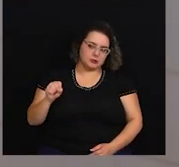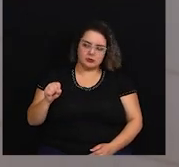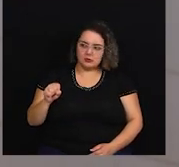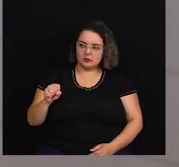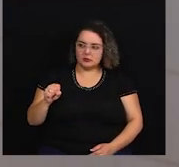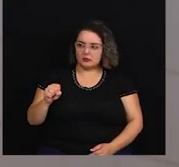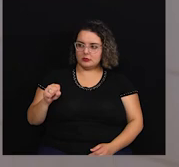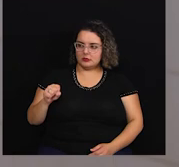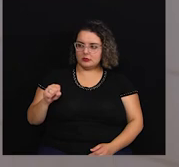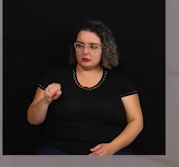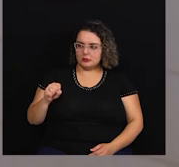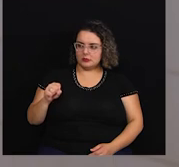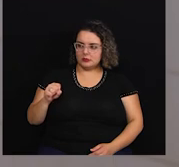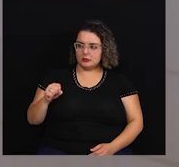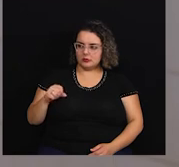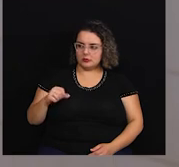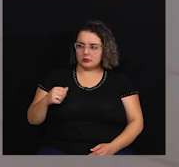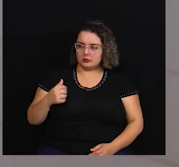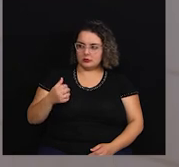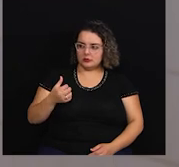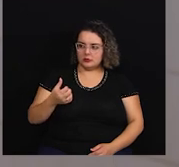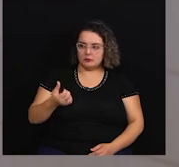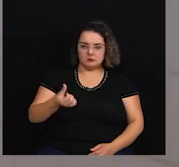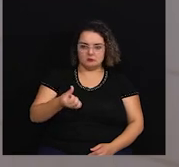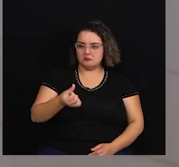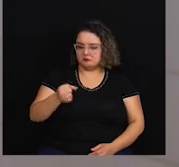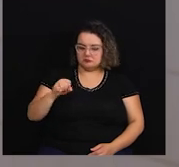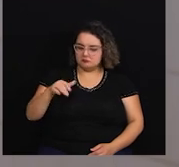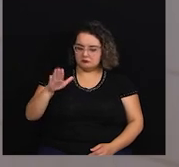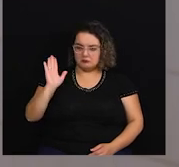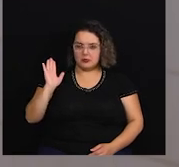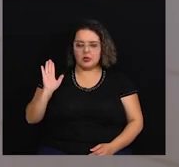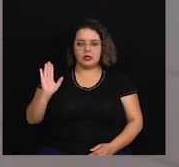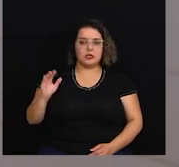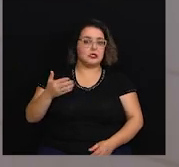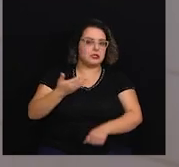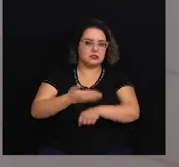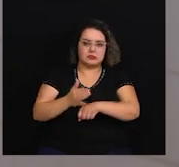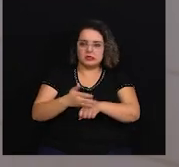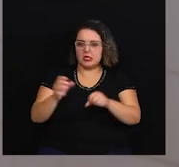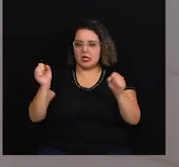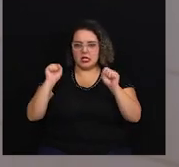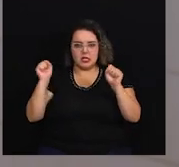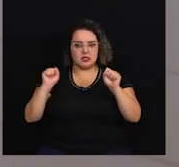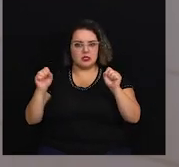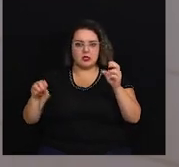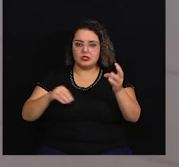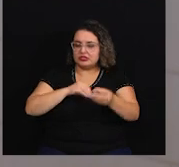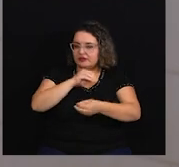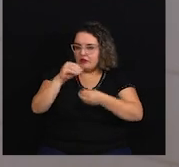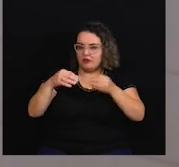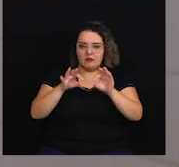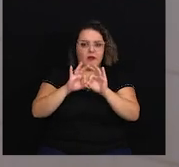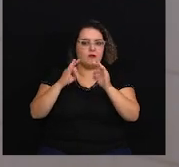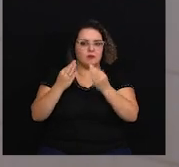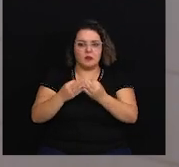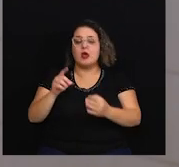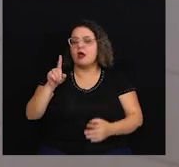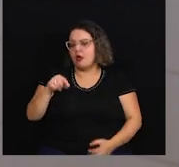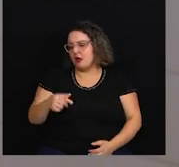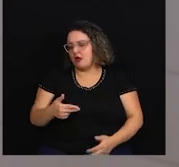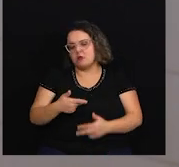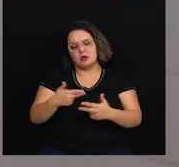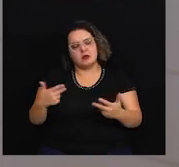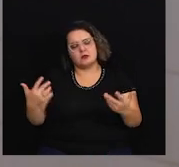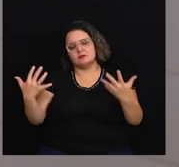69 e fique treme que adora não desenvolveu envolveu a família é uma coisa